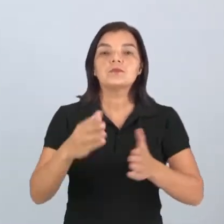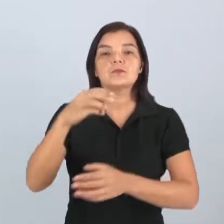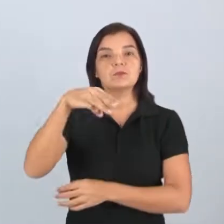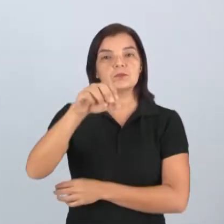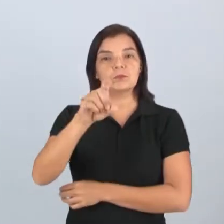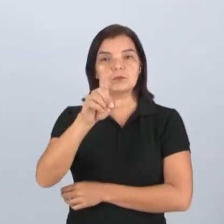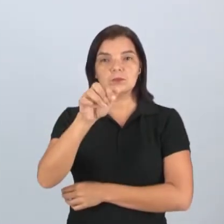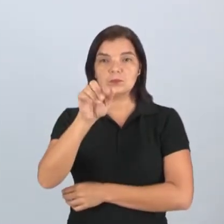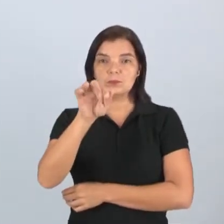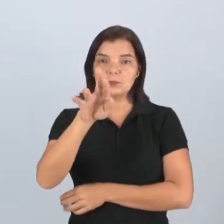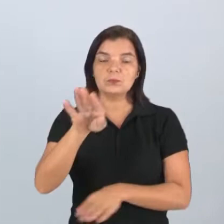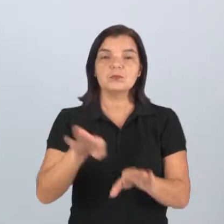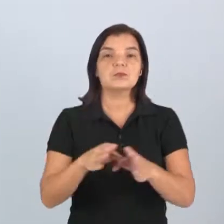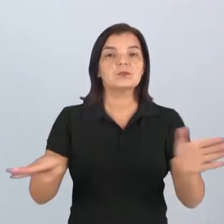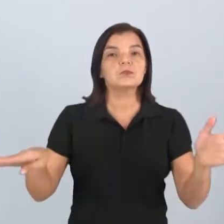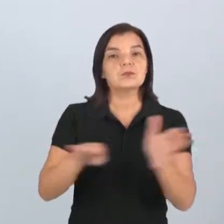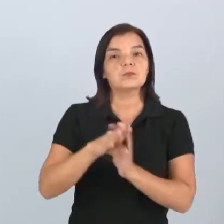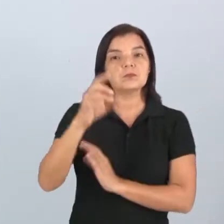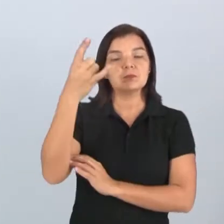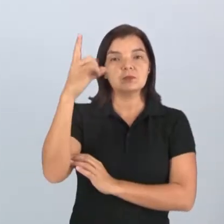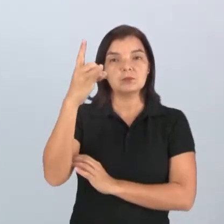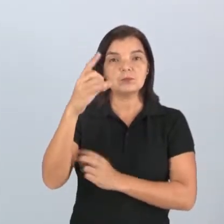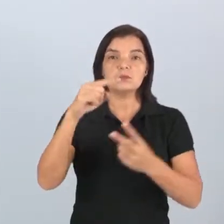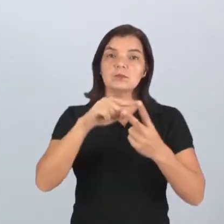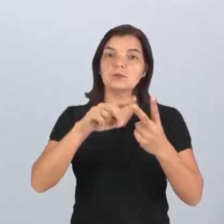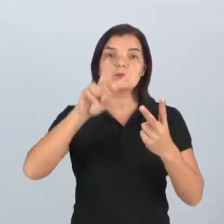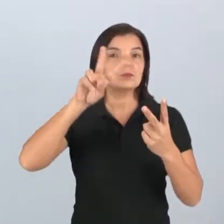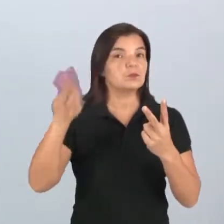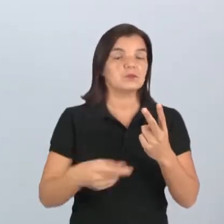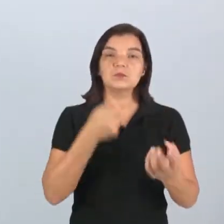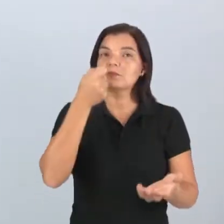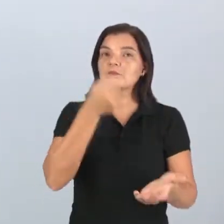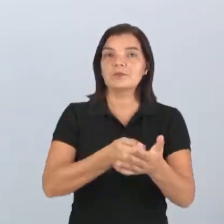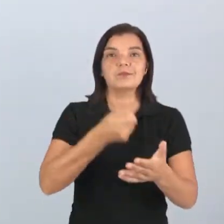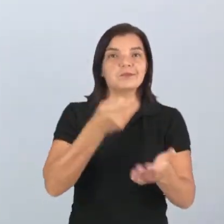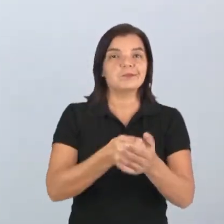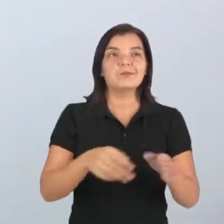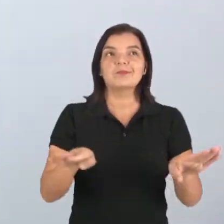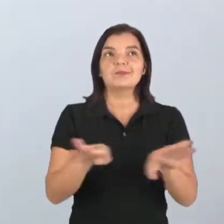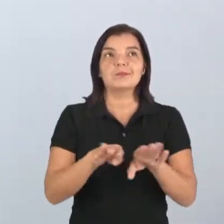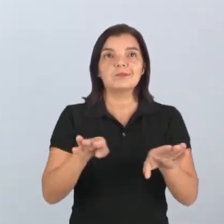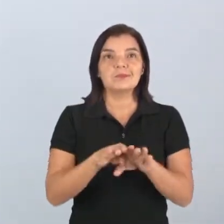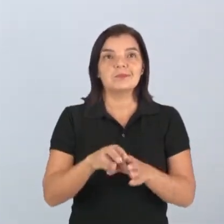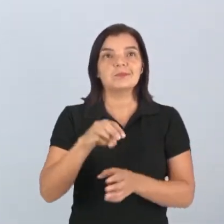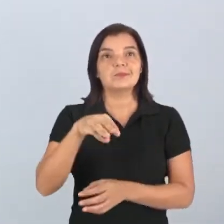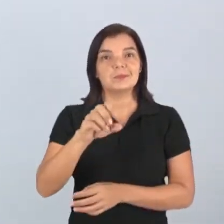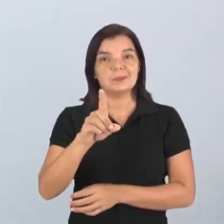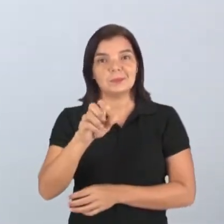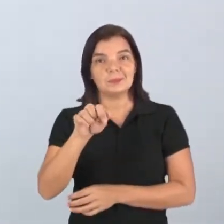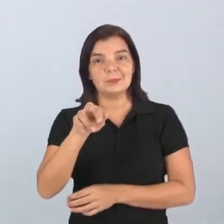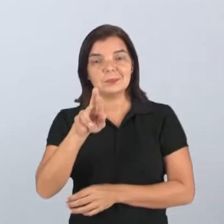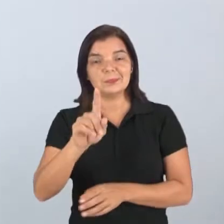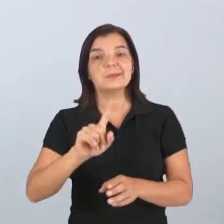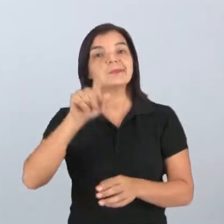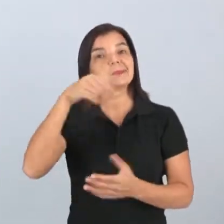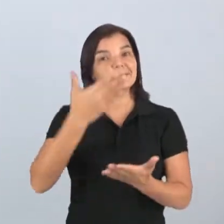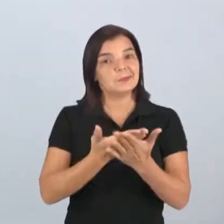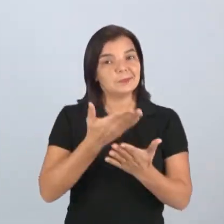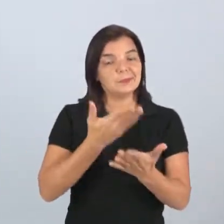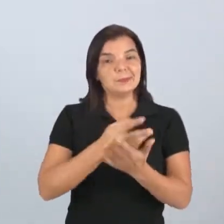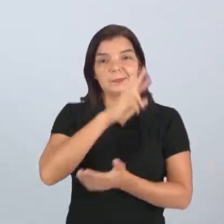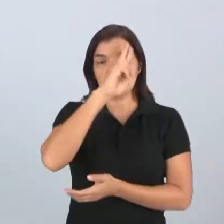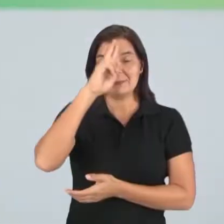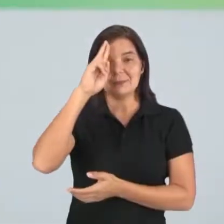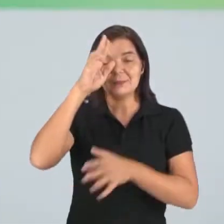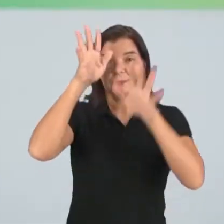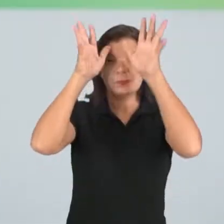e chegar até a Bolívia. Só que nem os 2 milhões foram pagos e nem a Madeira Mamoré, né? E aí a gente pode estudar isso numa outra aula sobre a história do